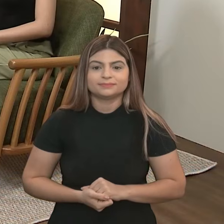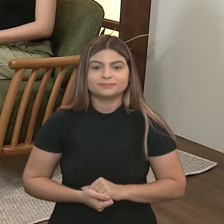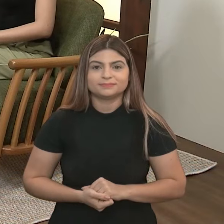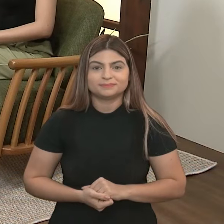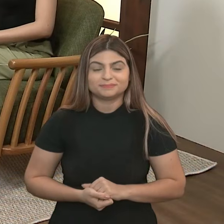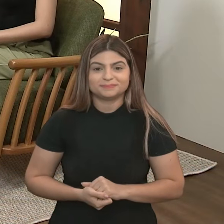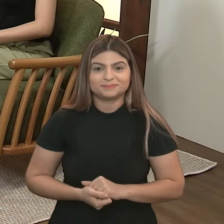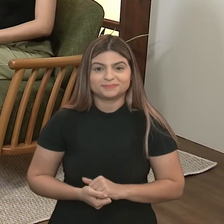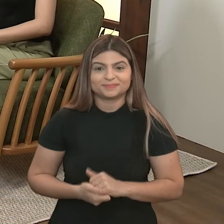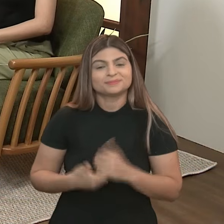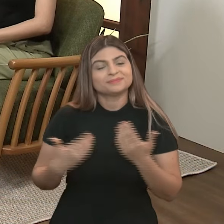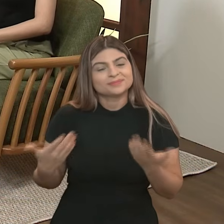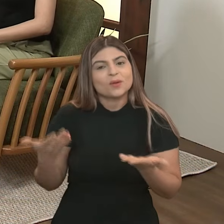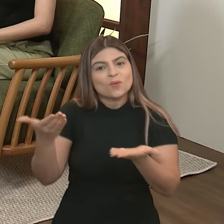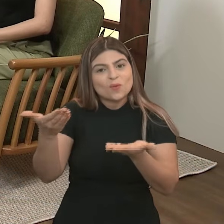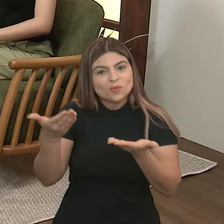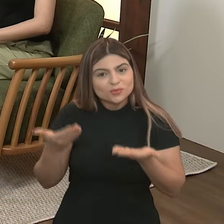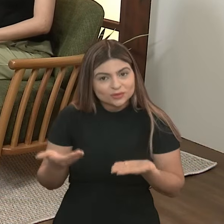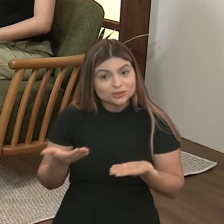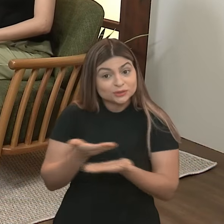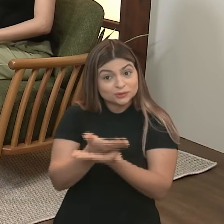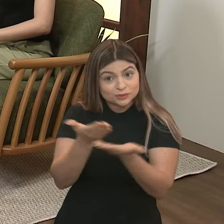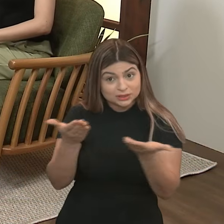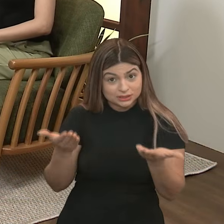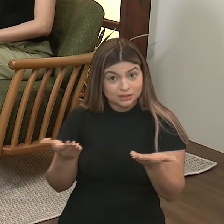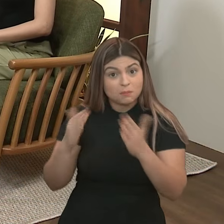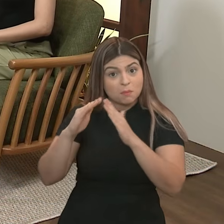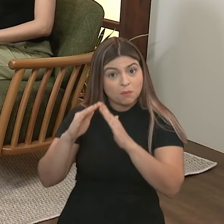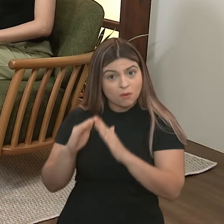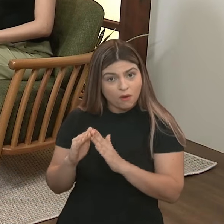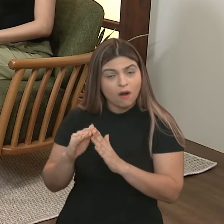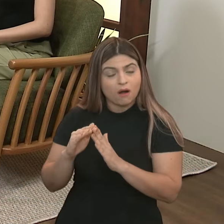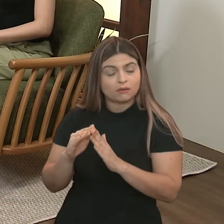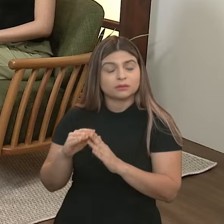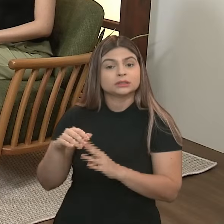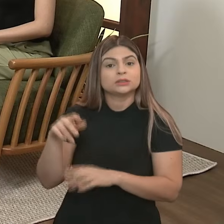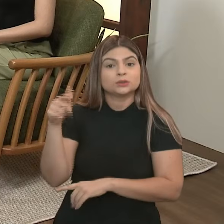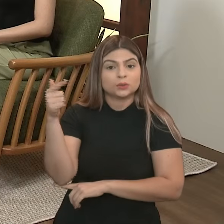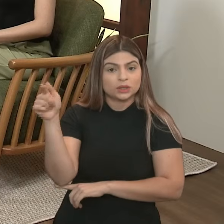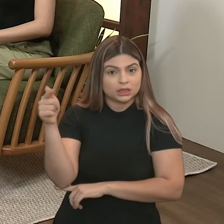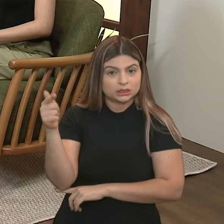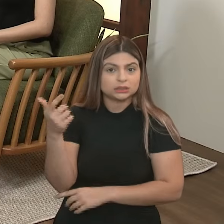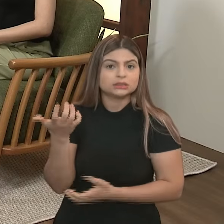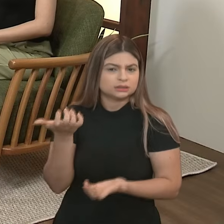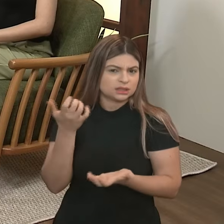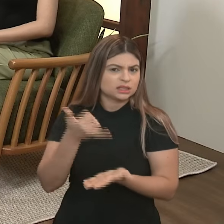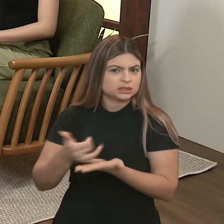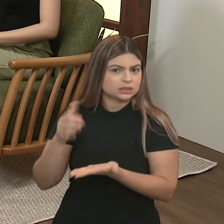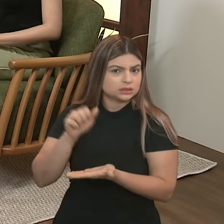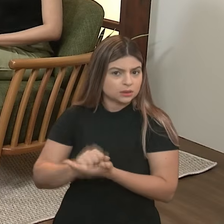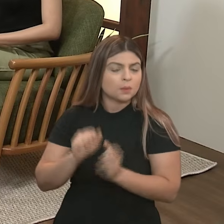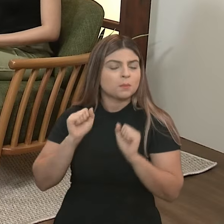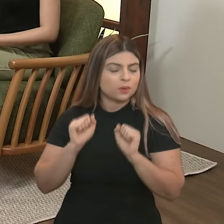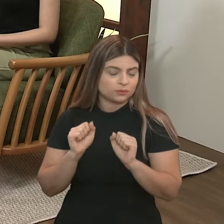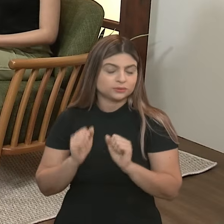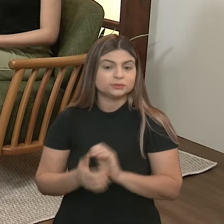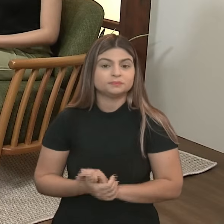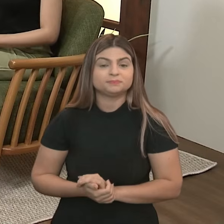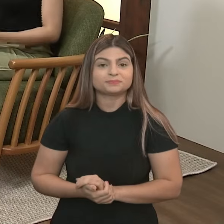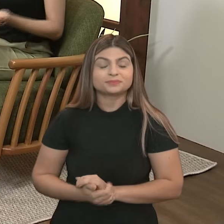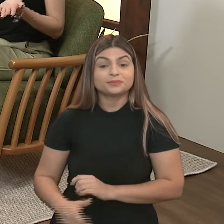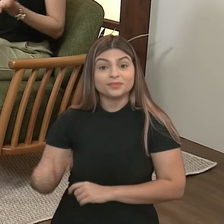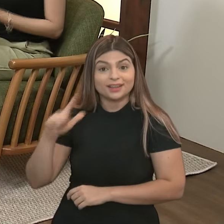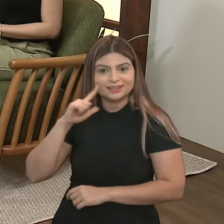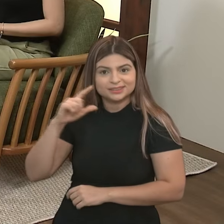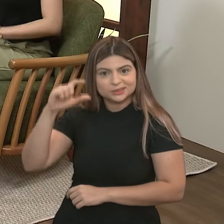Muito bem, está feito um convite aí para você, né, que é de Goianira. Basta fazer a inscrição, conforme a Letícia explicou para a gente. Letícia Lorenzetti, que inclusive